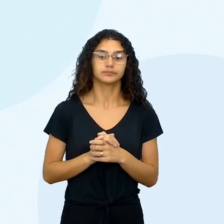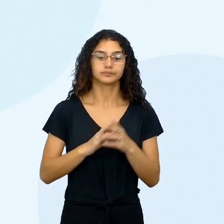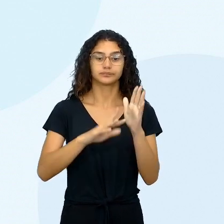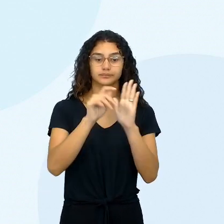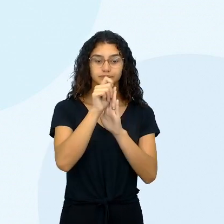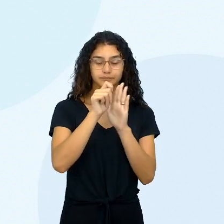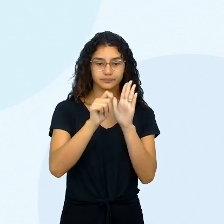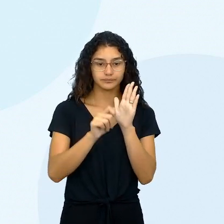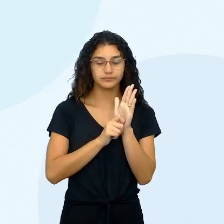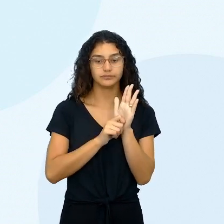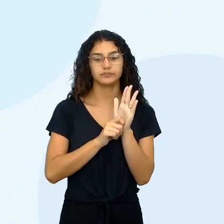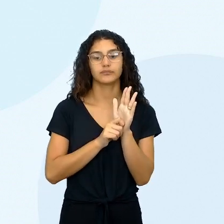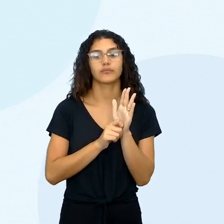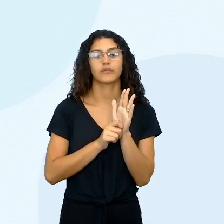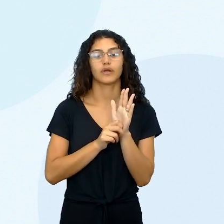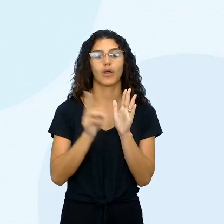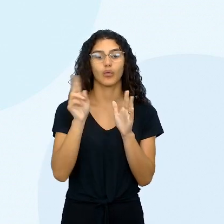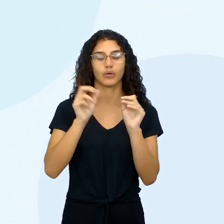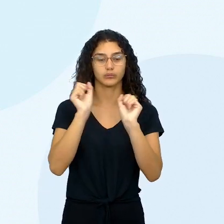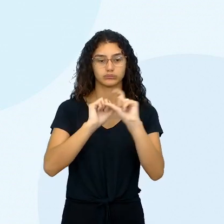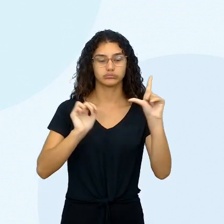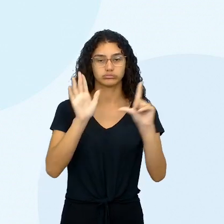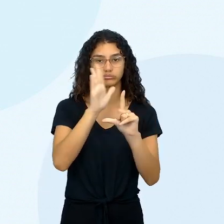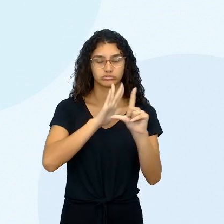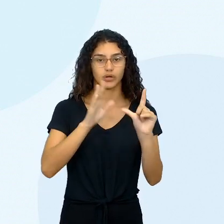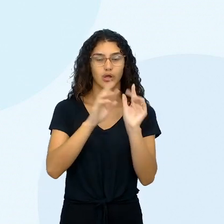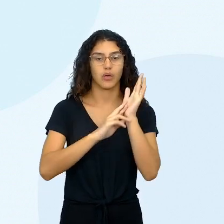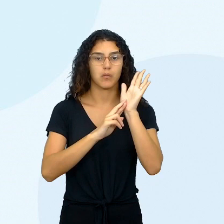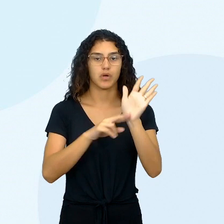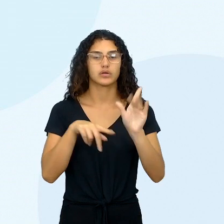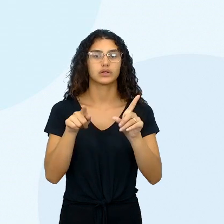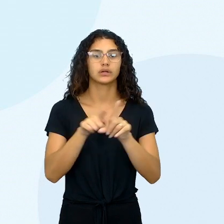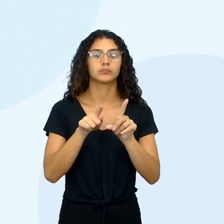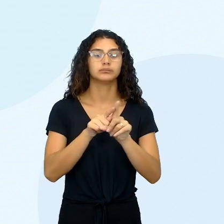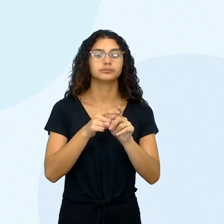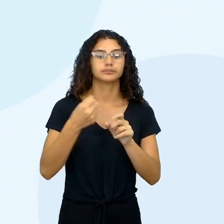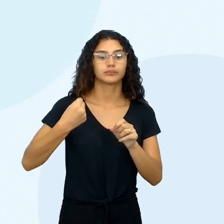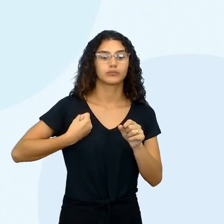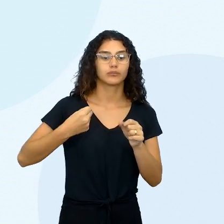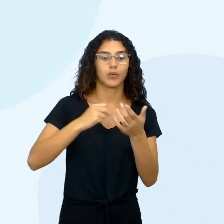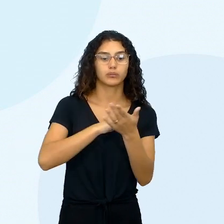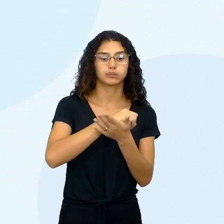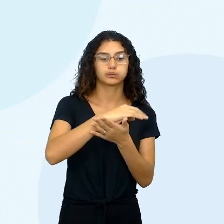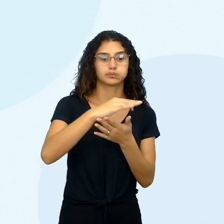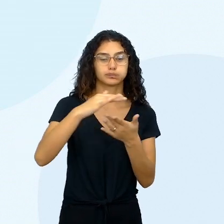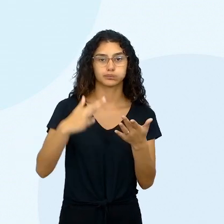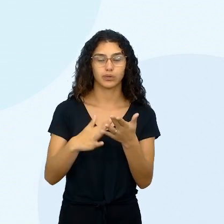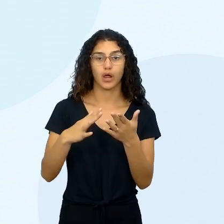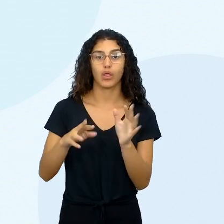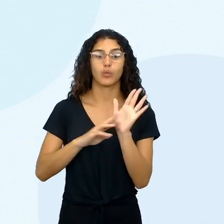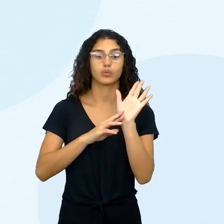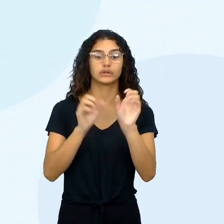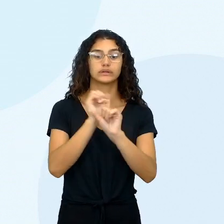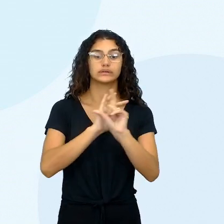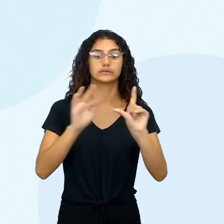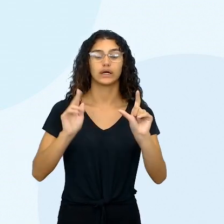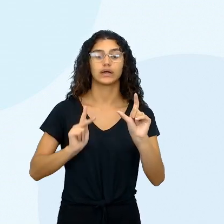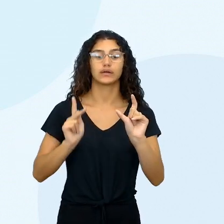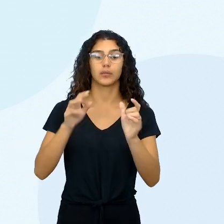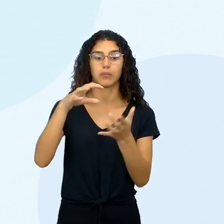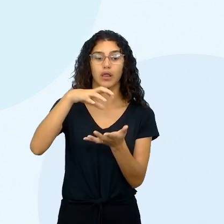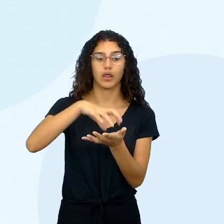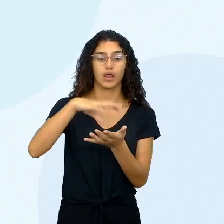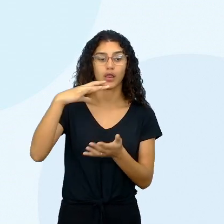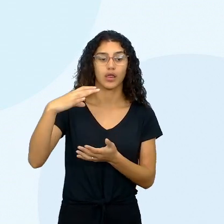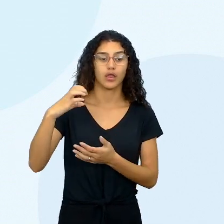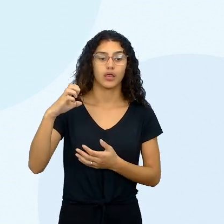né, que eu peguei essa imagem, né, que mostra inúmeras variações, né. Dou destaque sempre à região